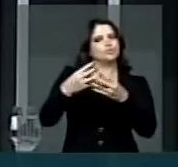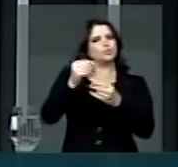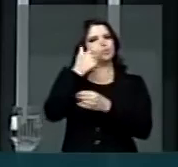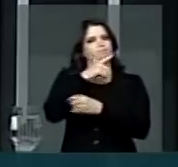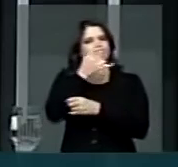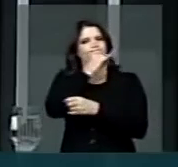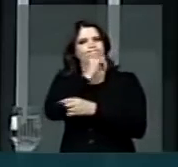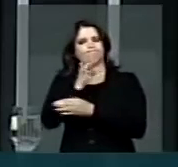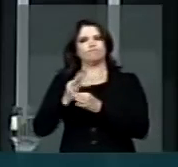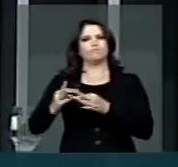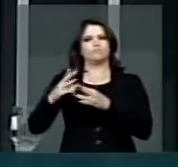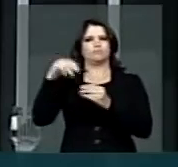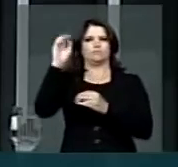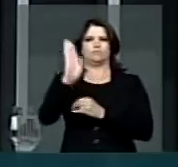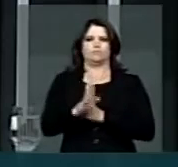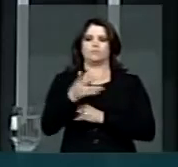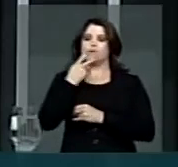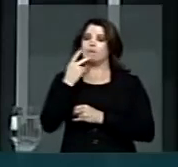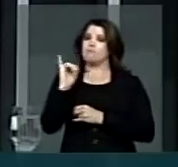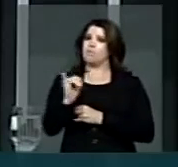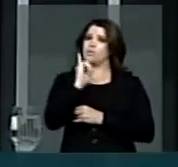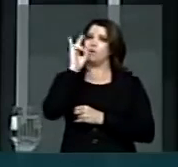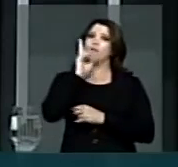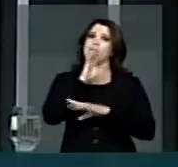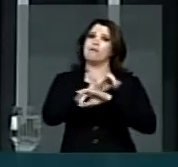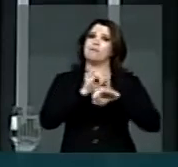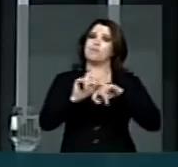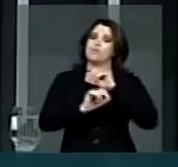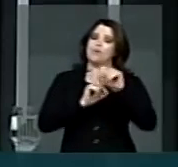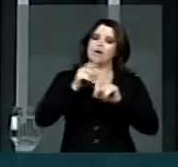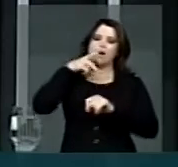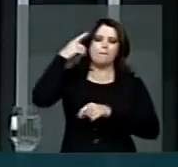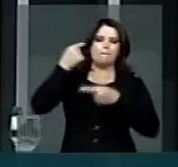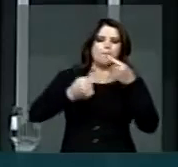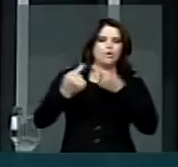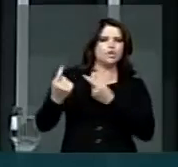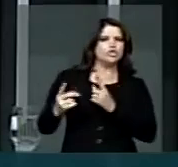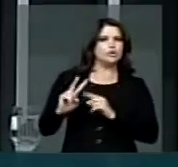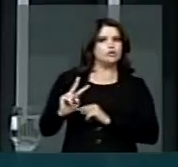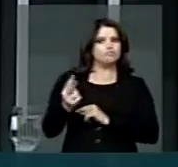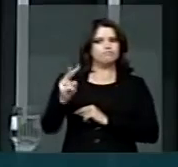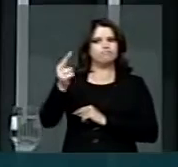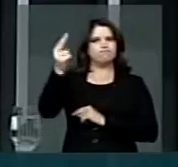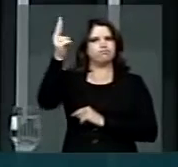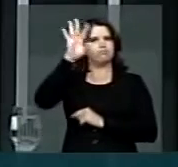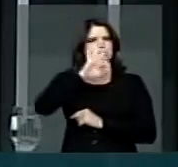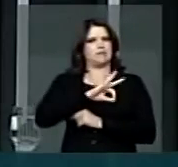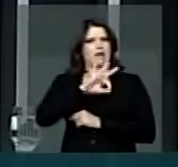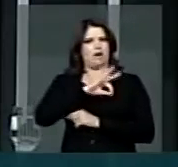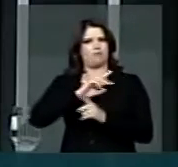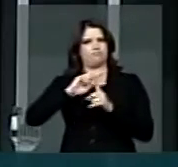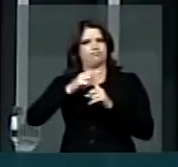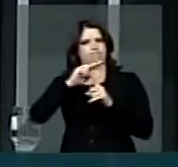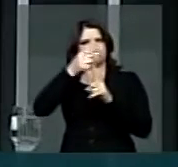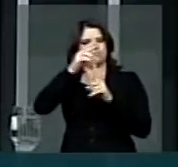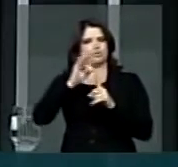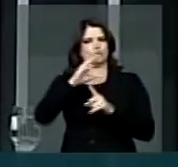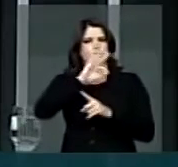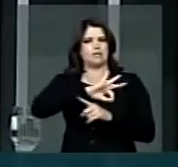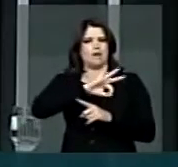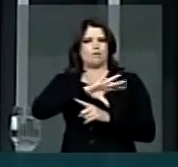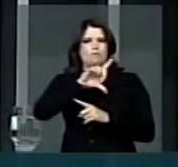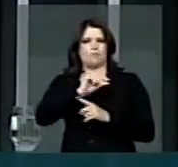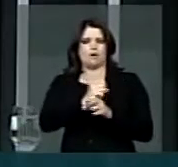elétrica. É preciso lembrar ainda que a política de valorização do salário mínimo, a partir